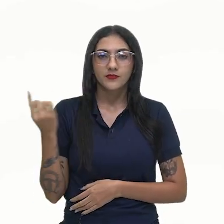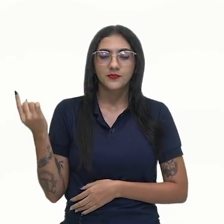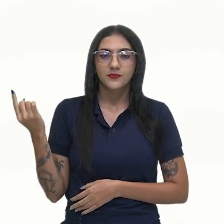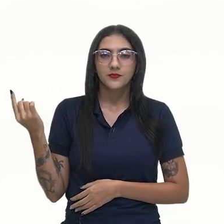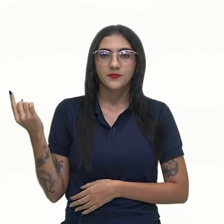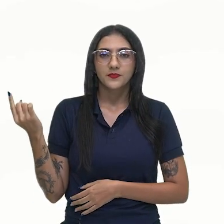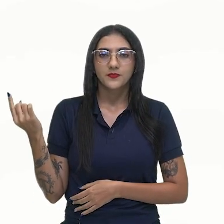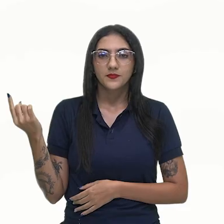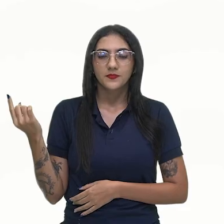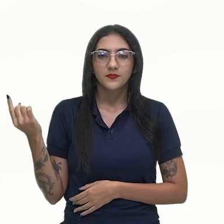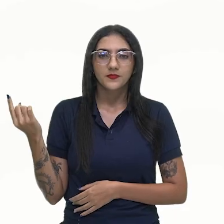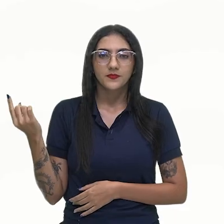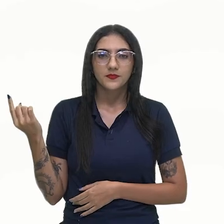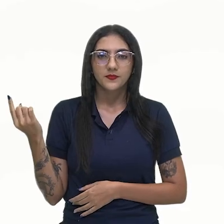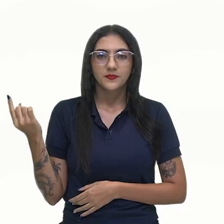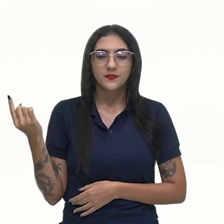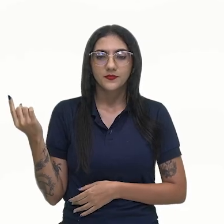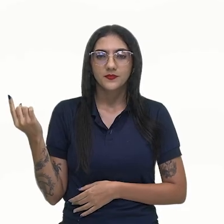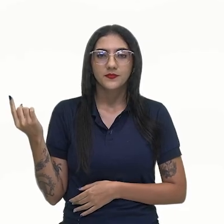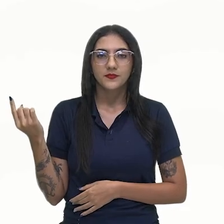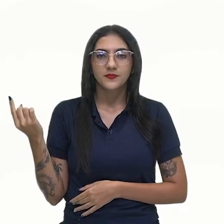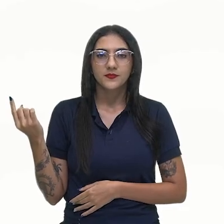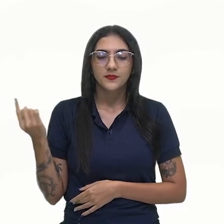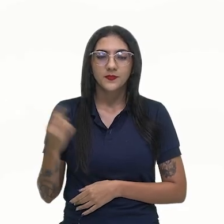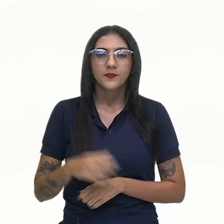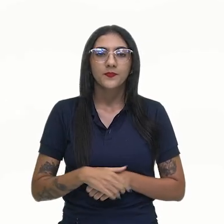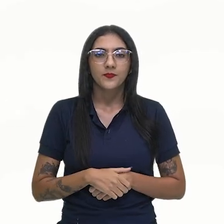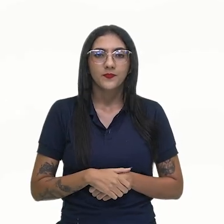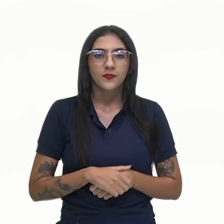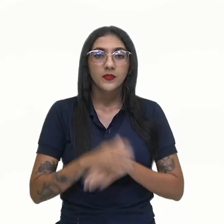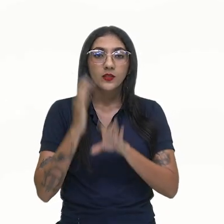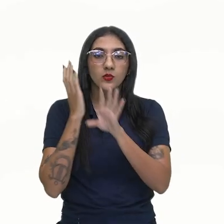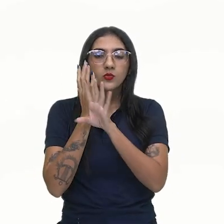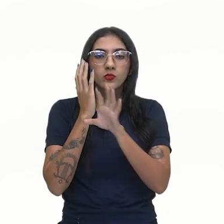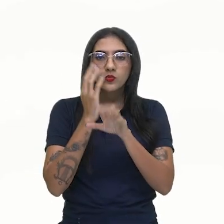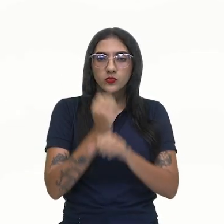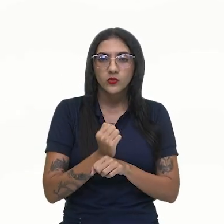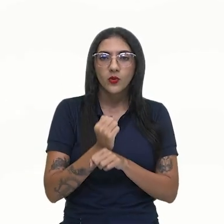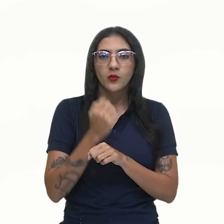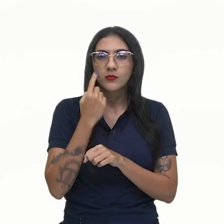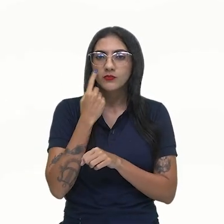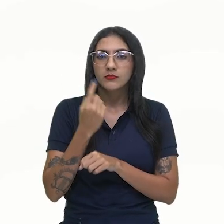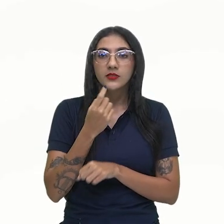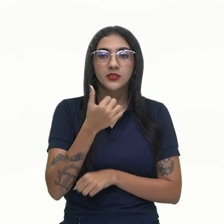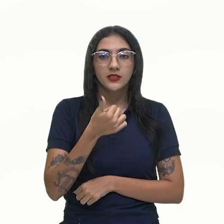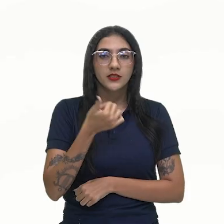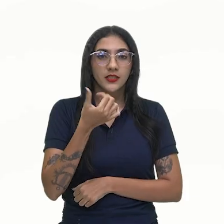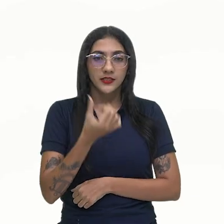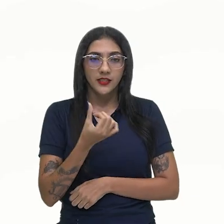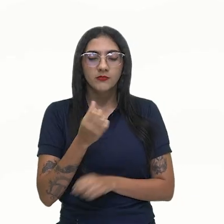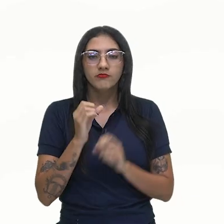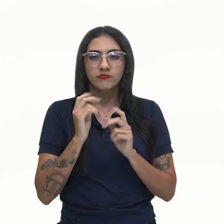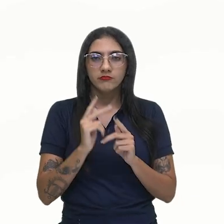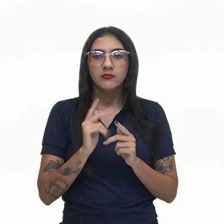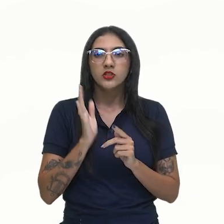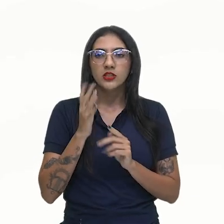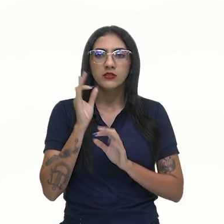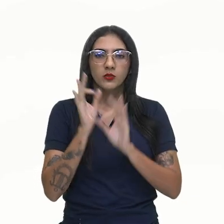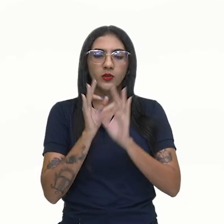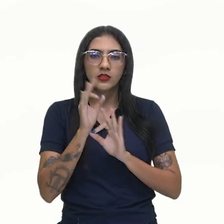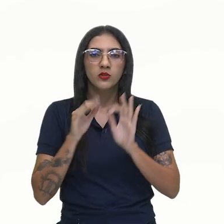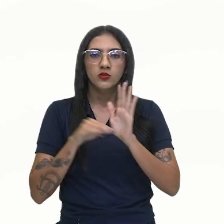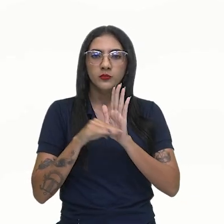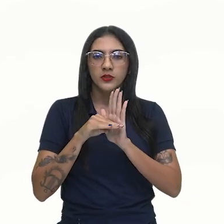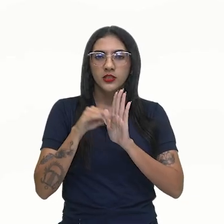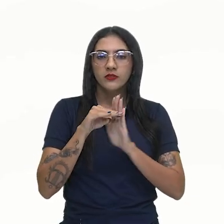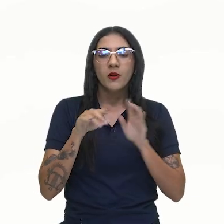2s2, 2p6, 3s2, 3p4. No total aqui, deu 16, certo? Essa é a distribuição em